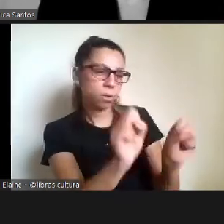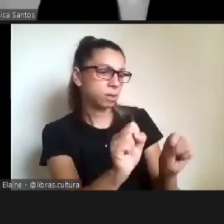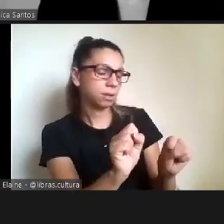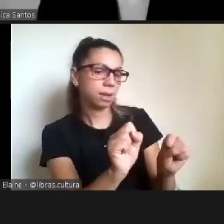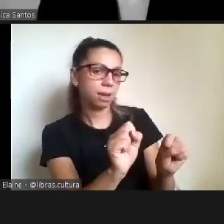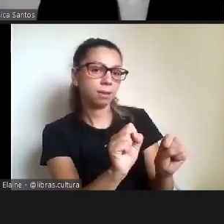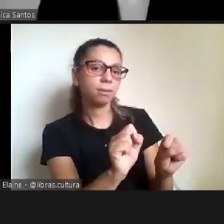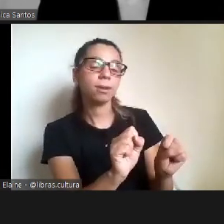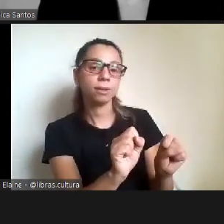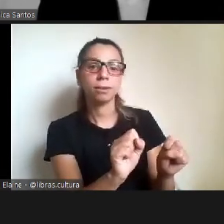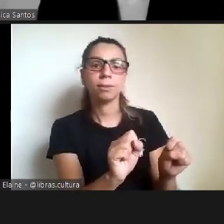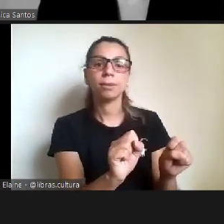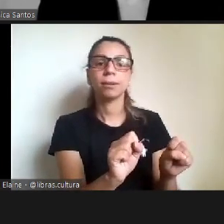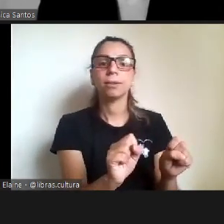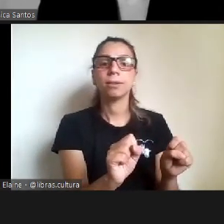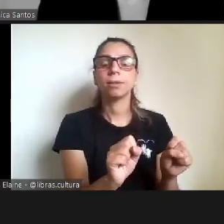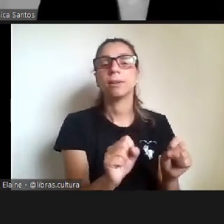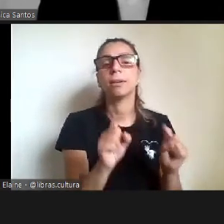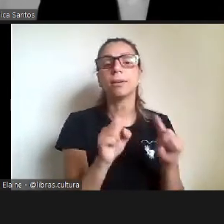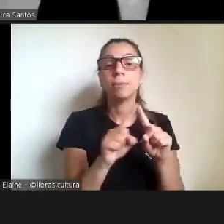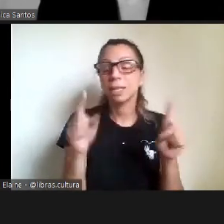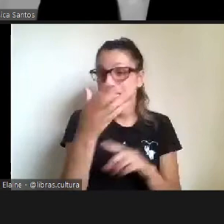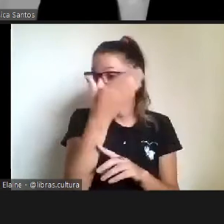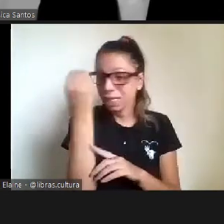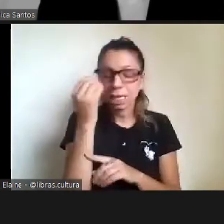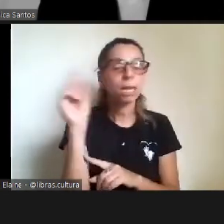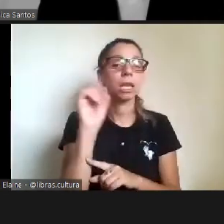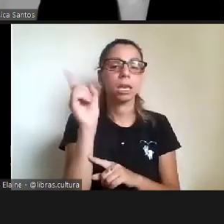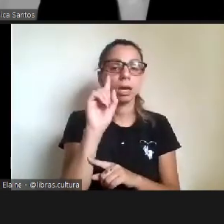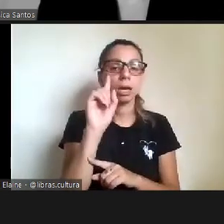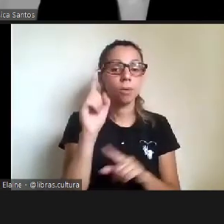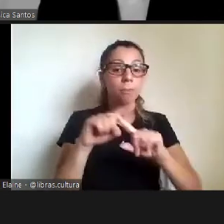isso jamais. Mas nós estamos vivos.